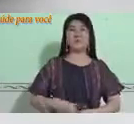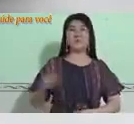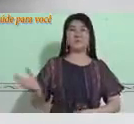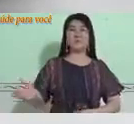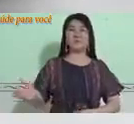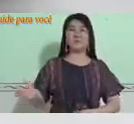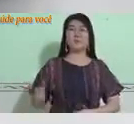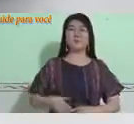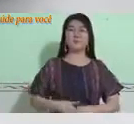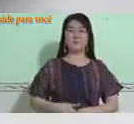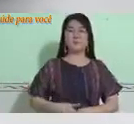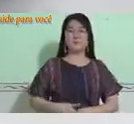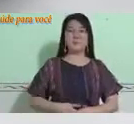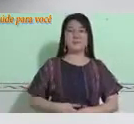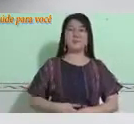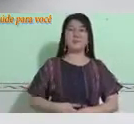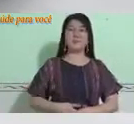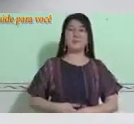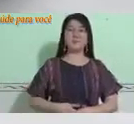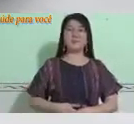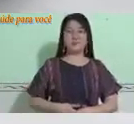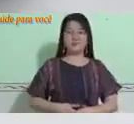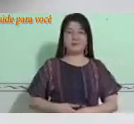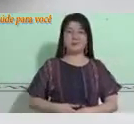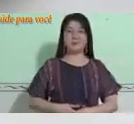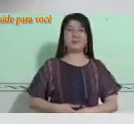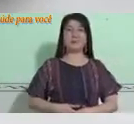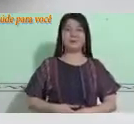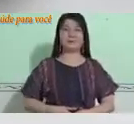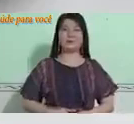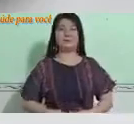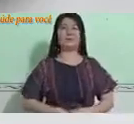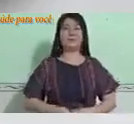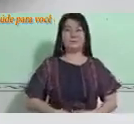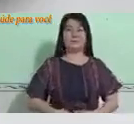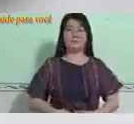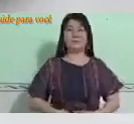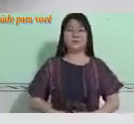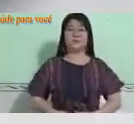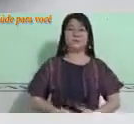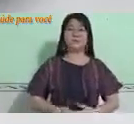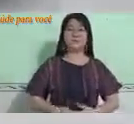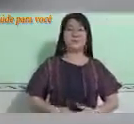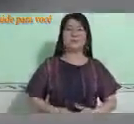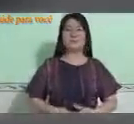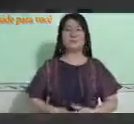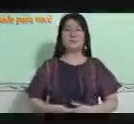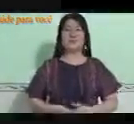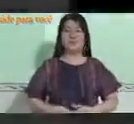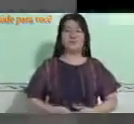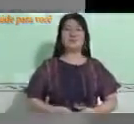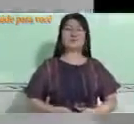de anti-inflamatórios como o ibuprofeno, pomadas como cataflano, voltarinéus ou de compressas geladas, além